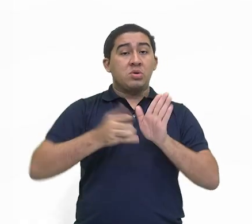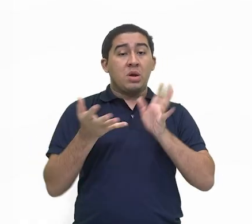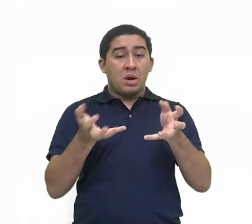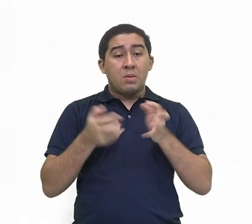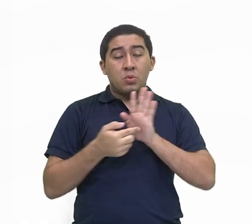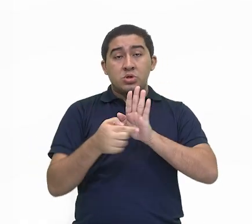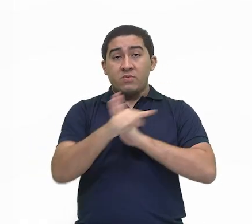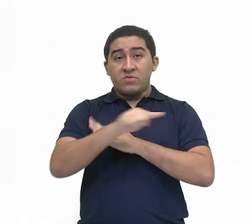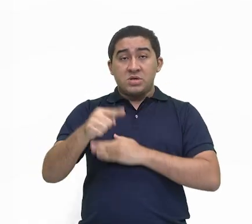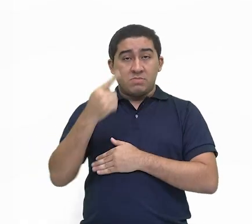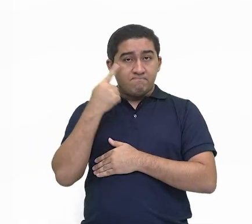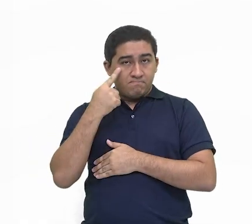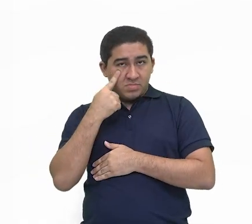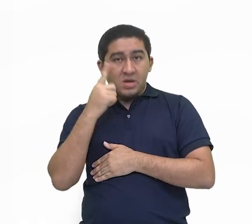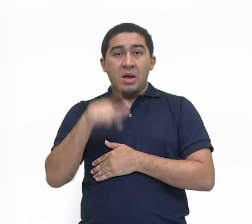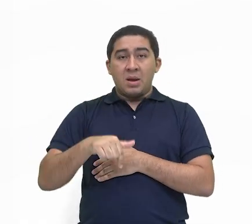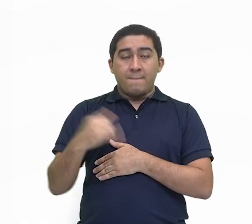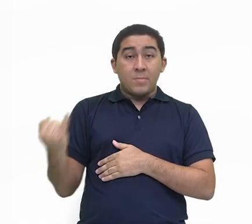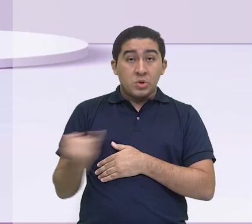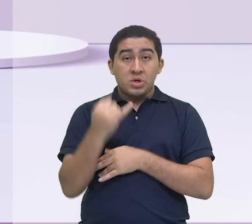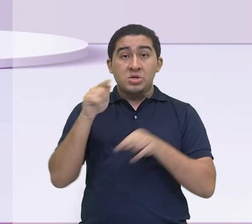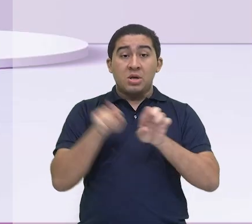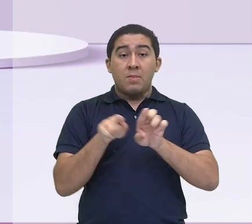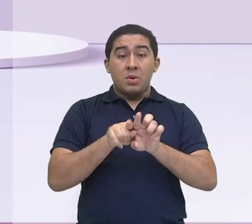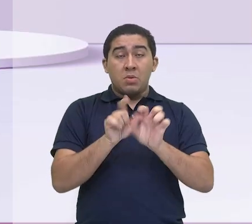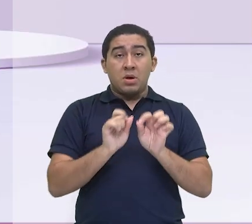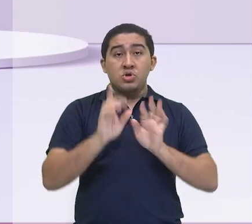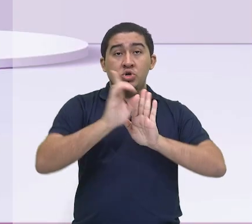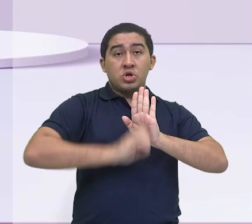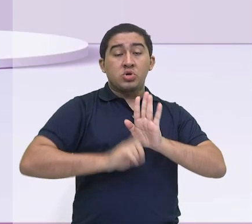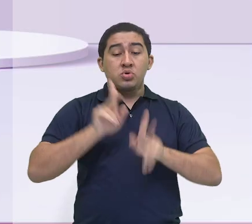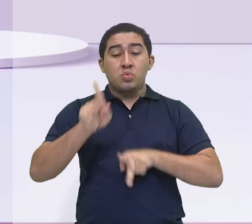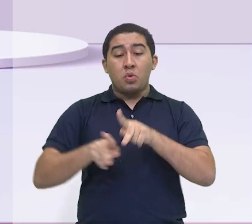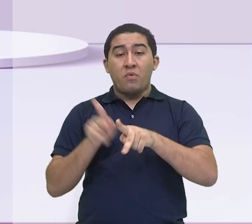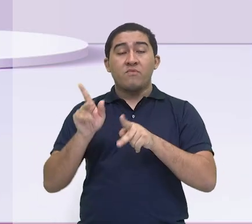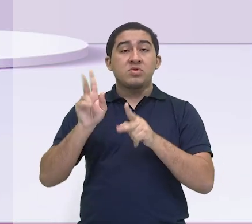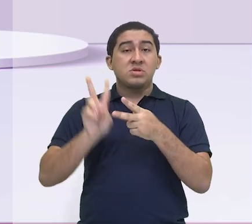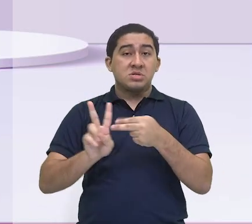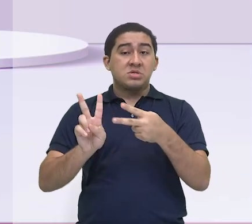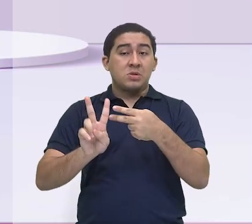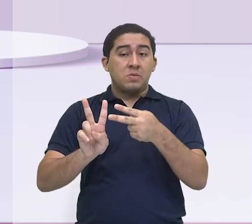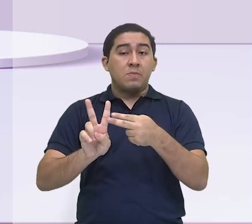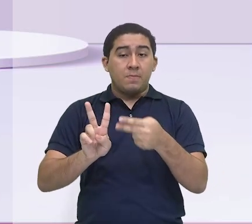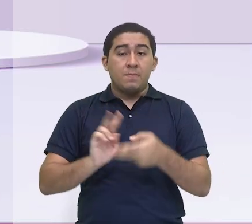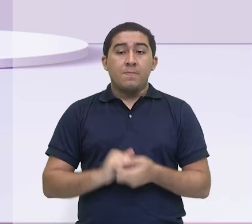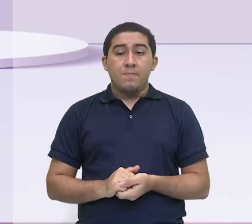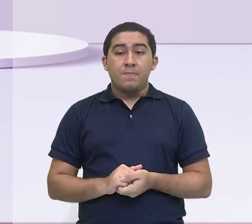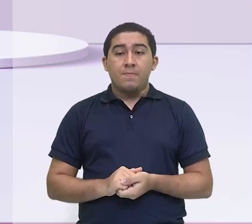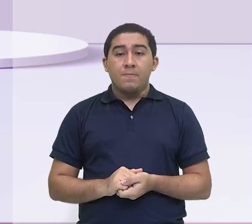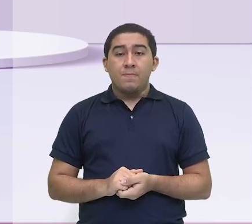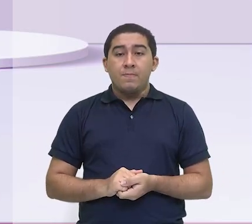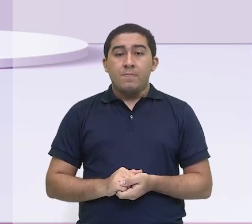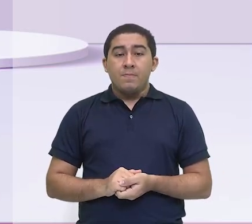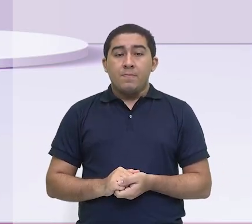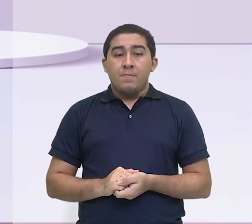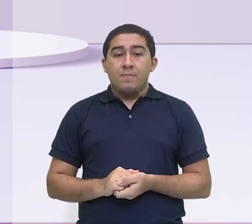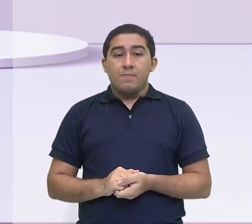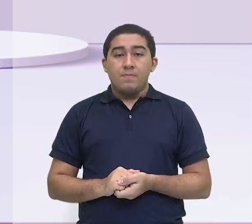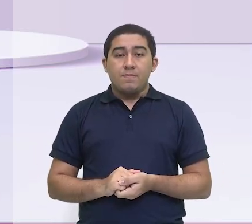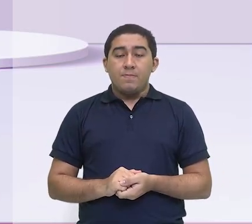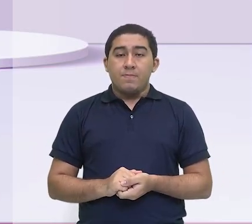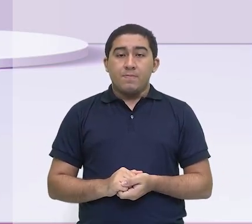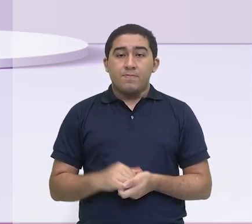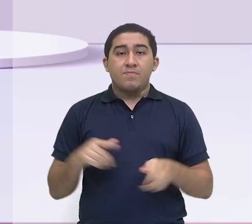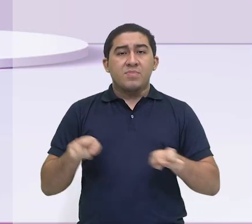para vocês que eu achei importante são os direitos dos povos indígenas, né, que muitas vezes